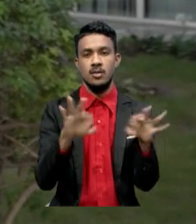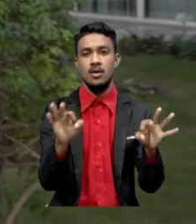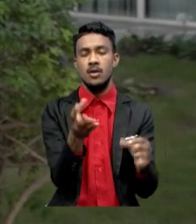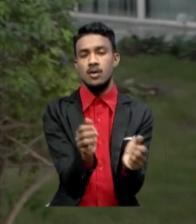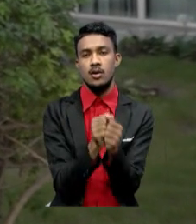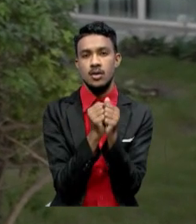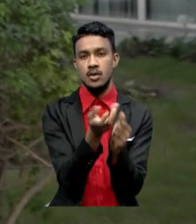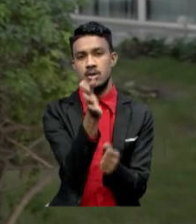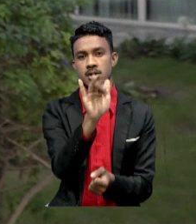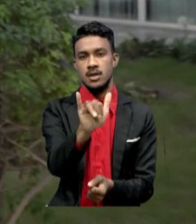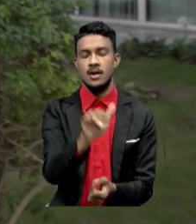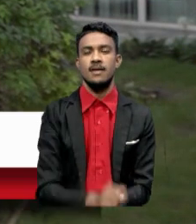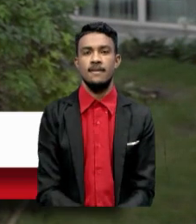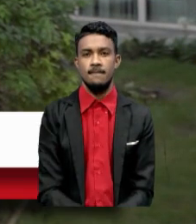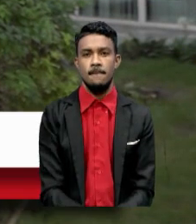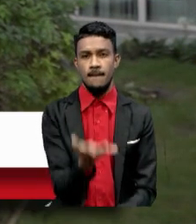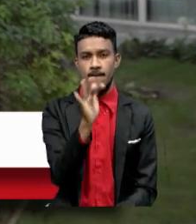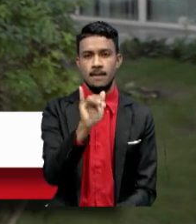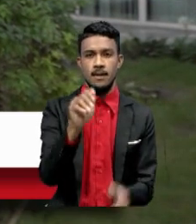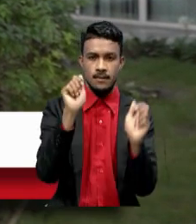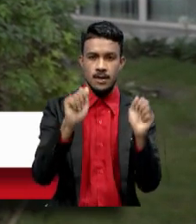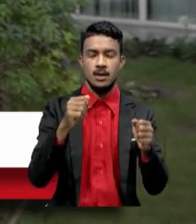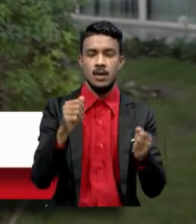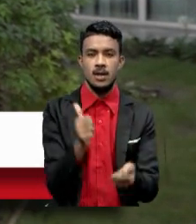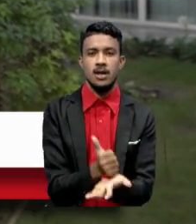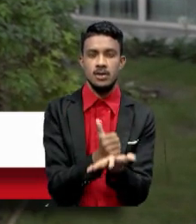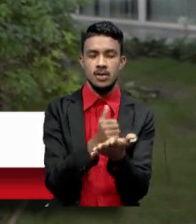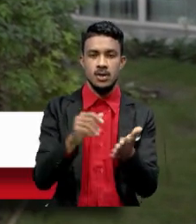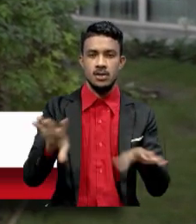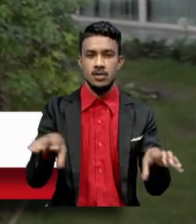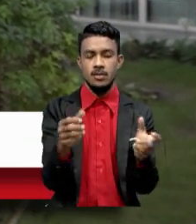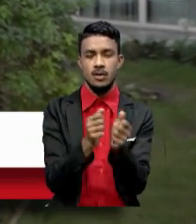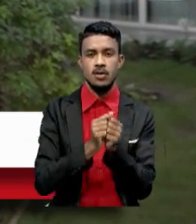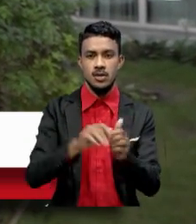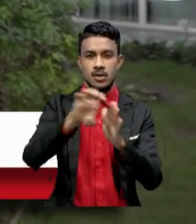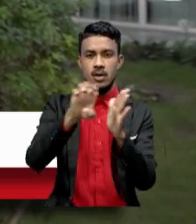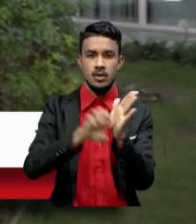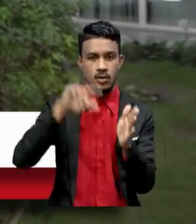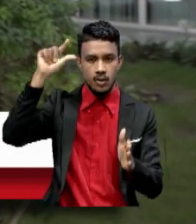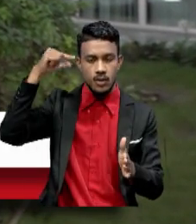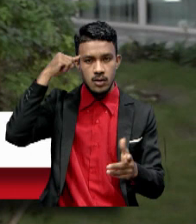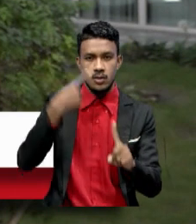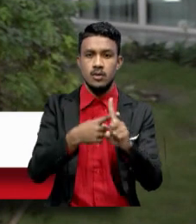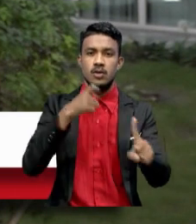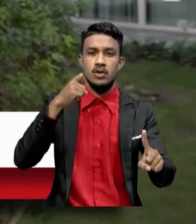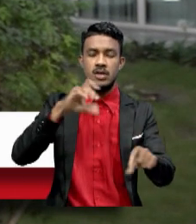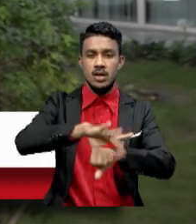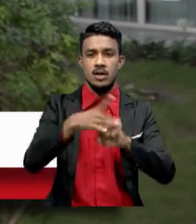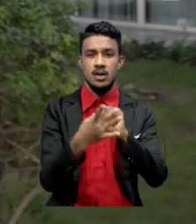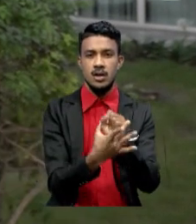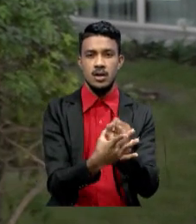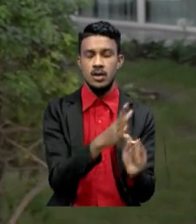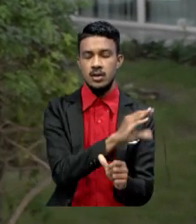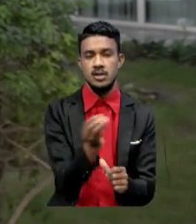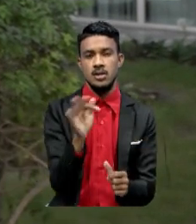o Sira para alto coopera ho Estado, governo, e se terras propriedade, para tu Sira